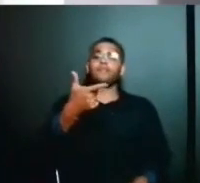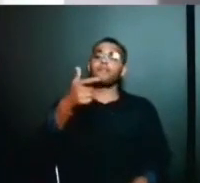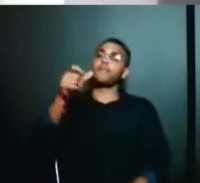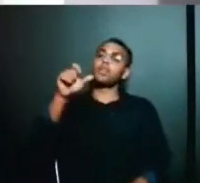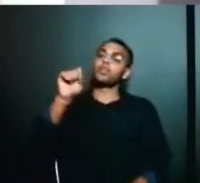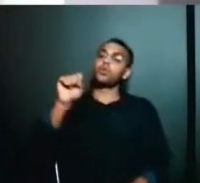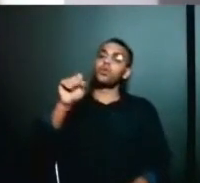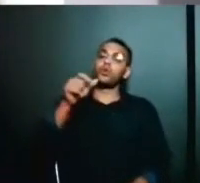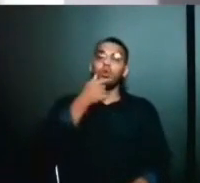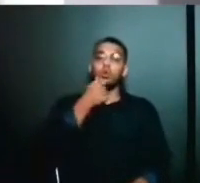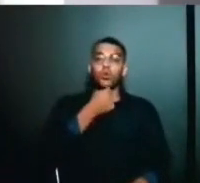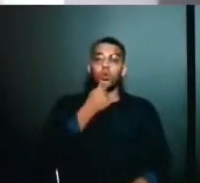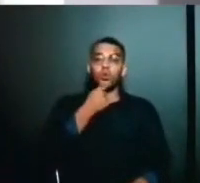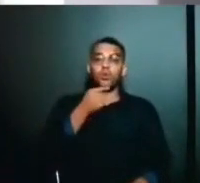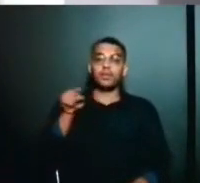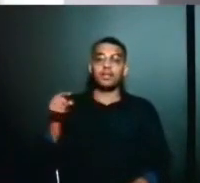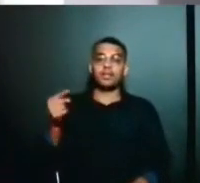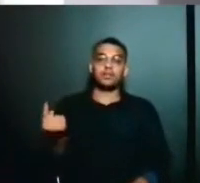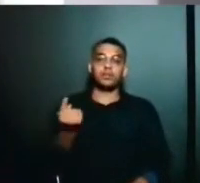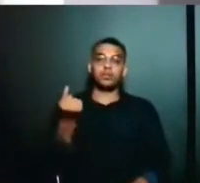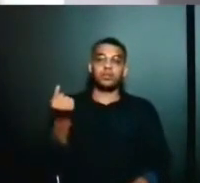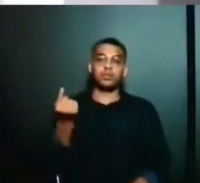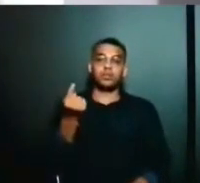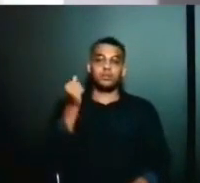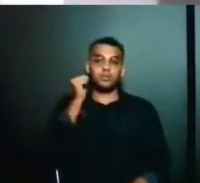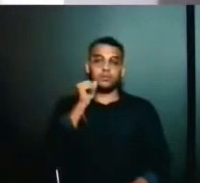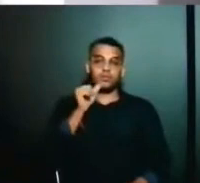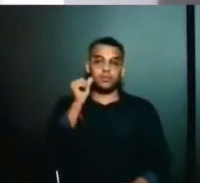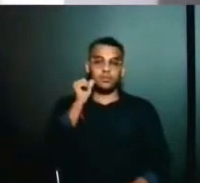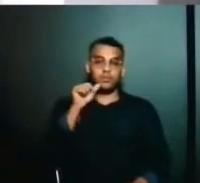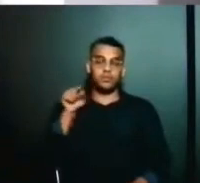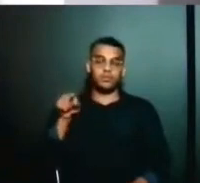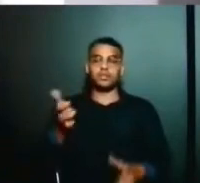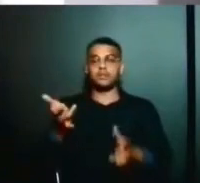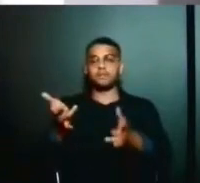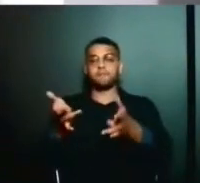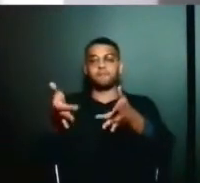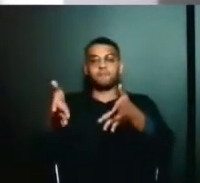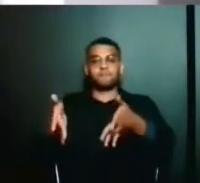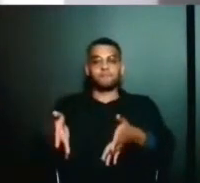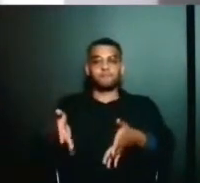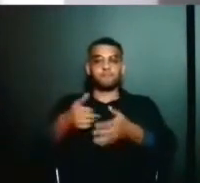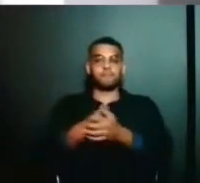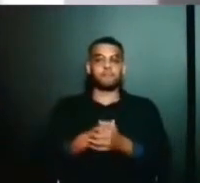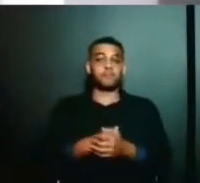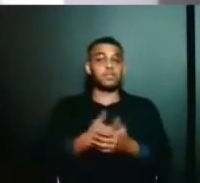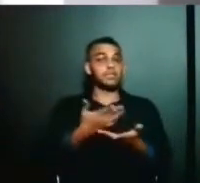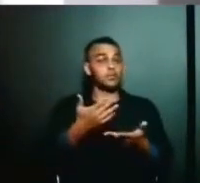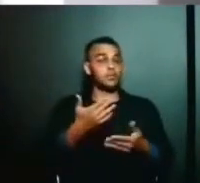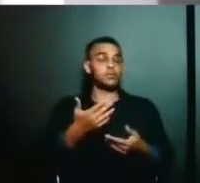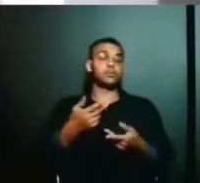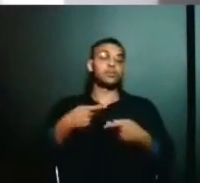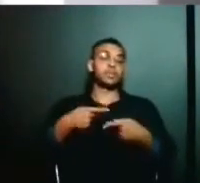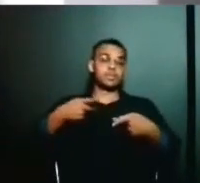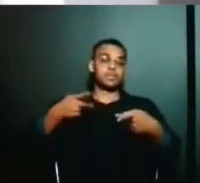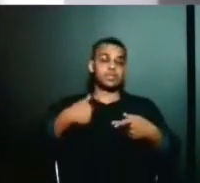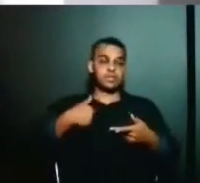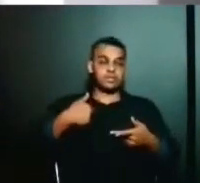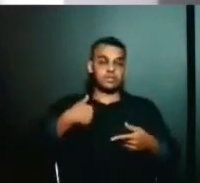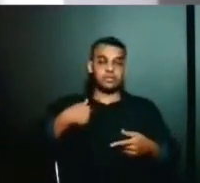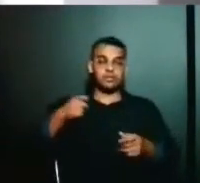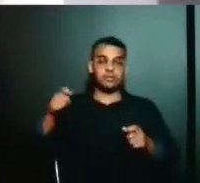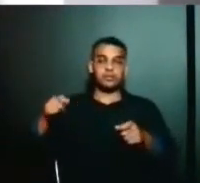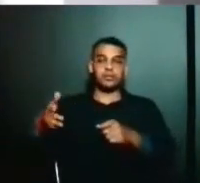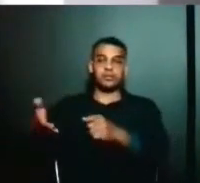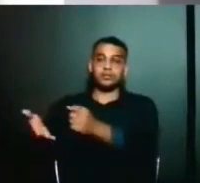homens, só ela era mulher. E ela desistiu. E essa pessoa queria que eu passasse a mão na